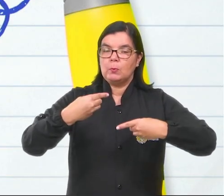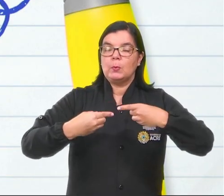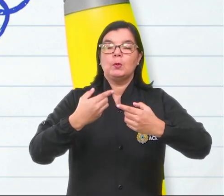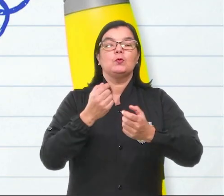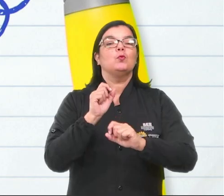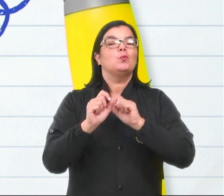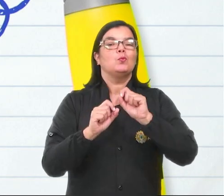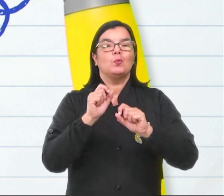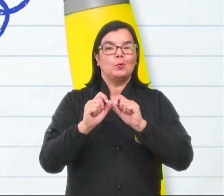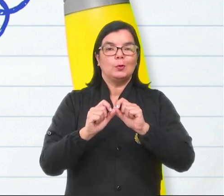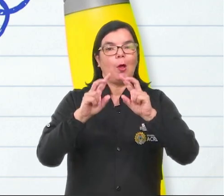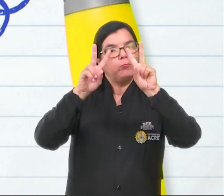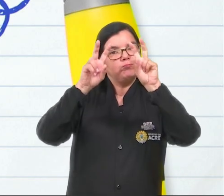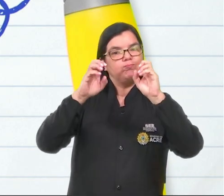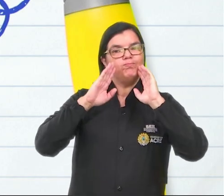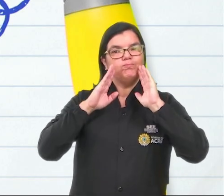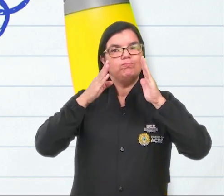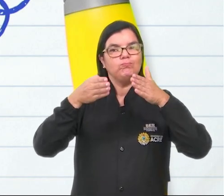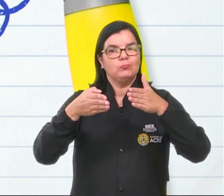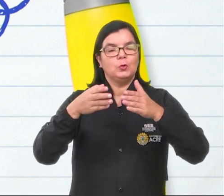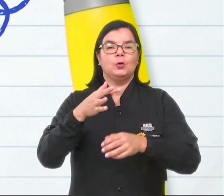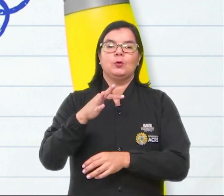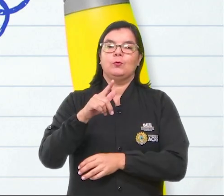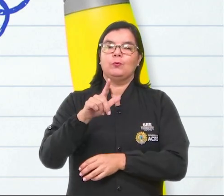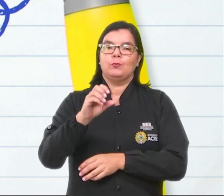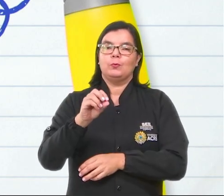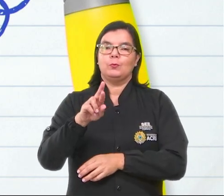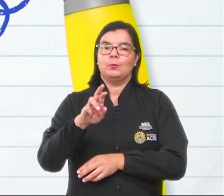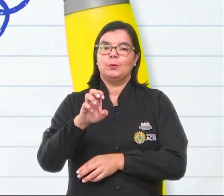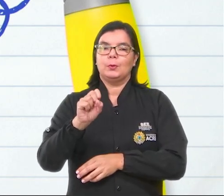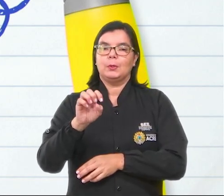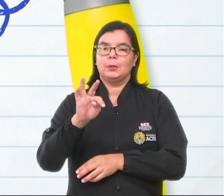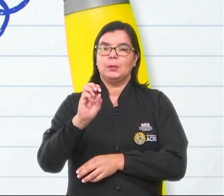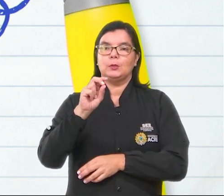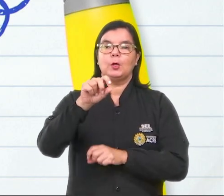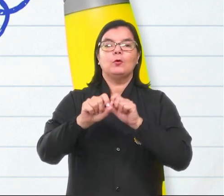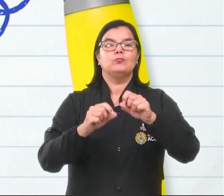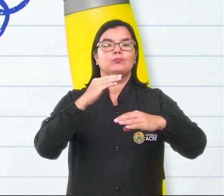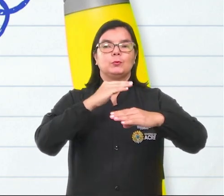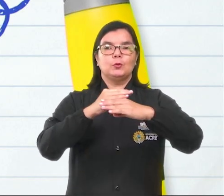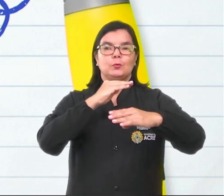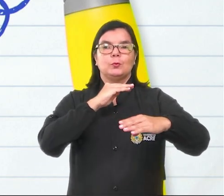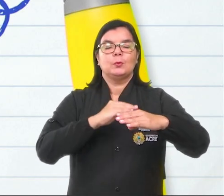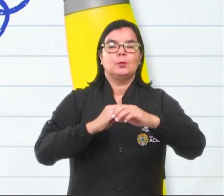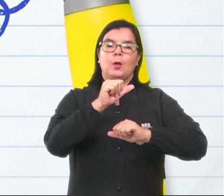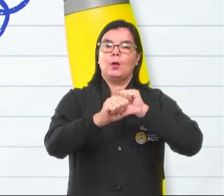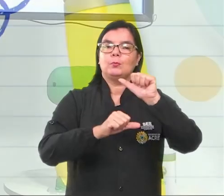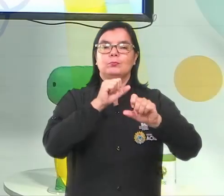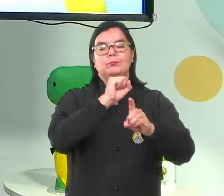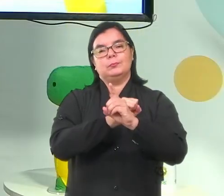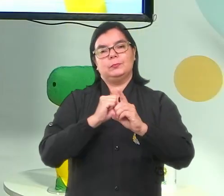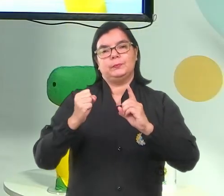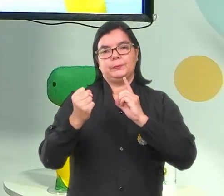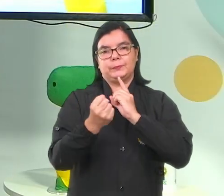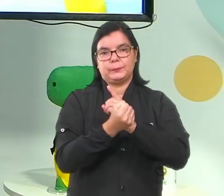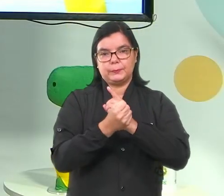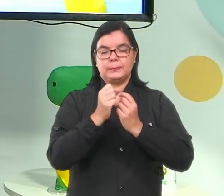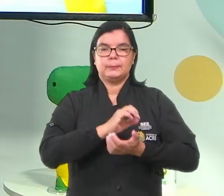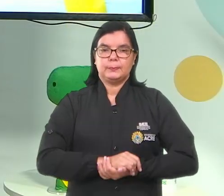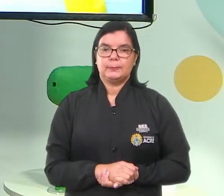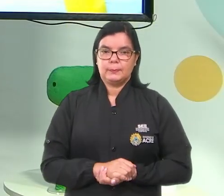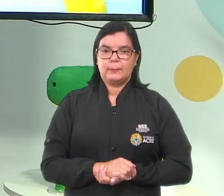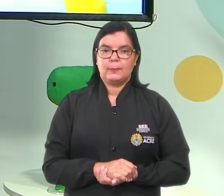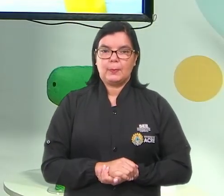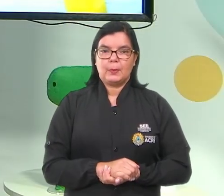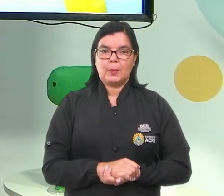acaba sendo o seu tema central, e Florestan Fernandes, a questão da desigualdade e da mudança